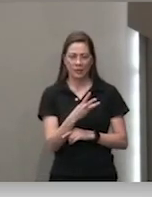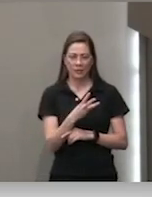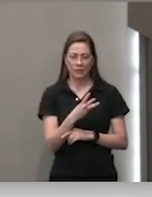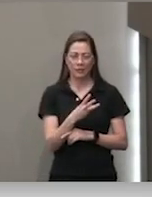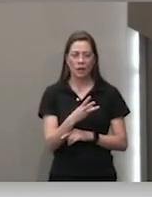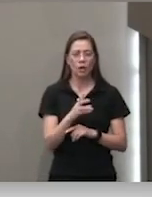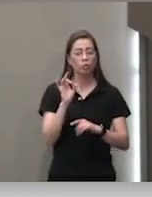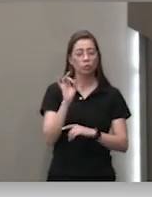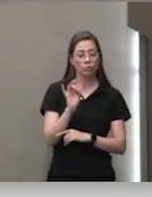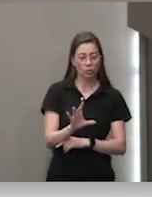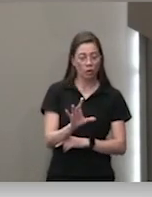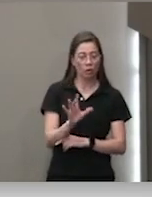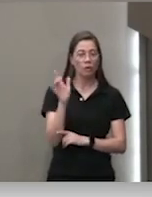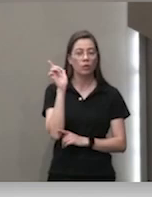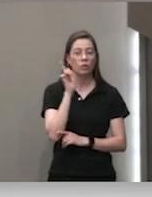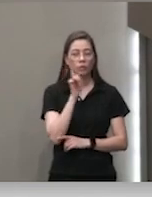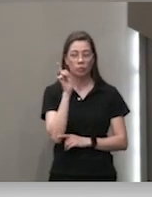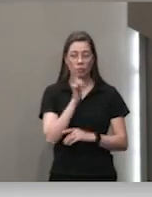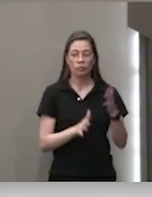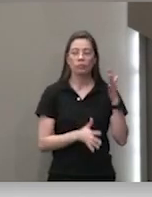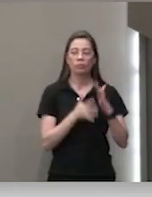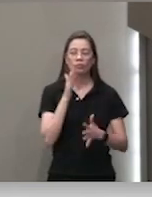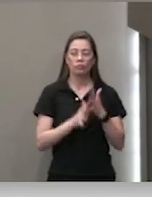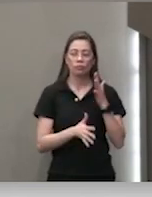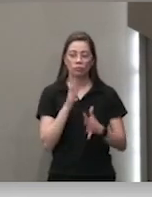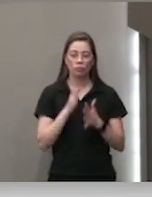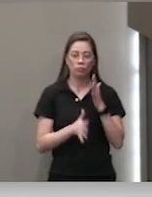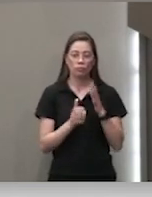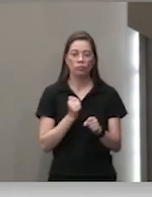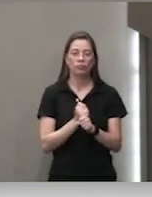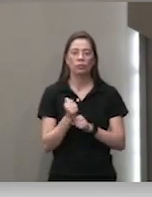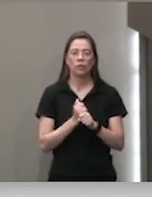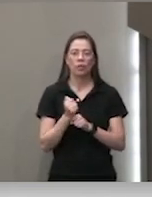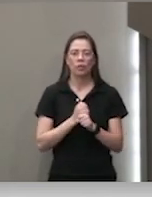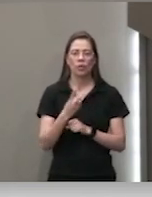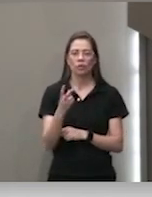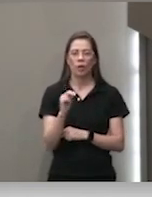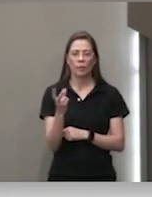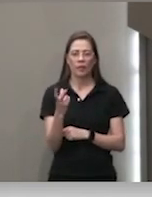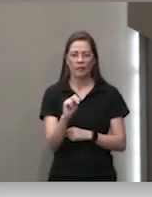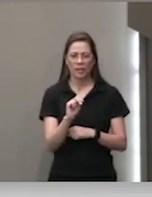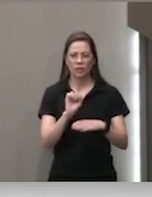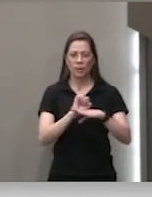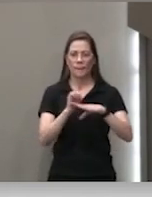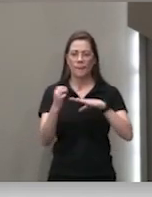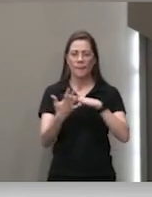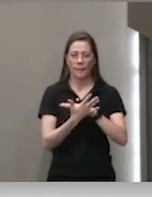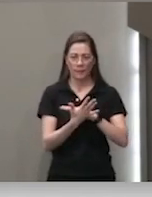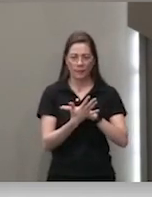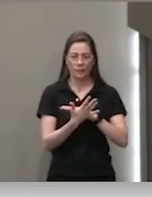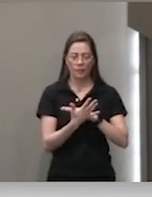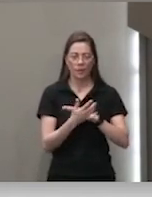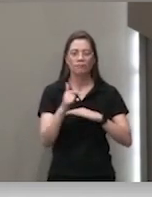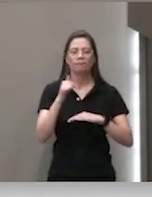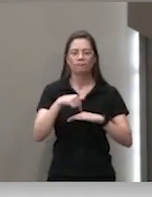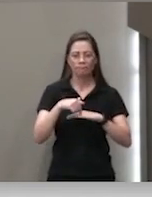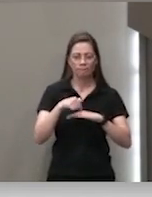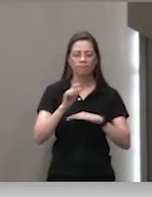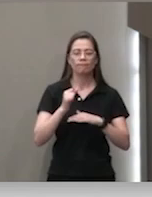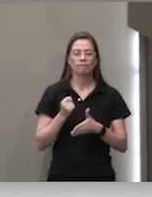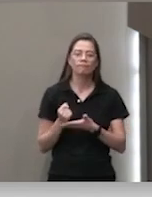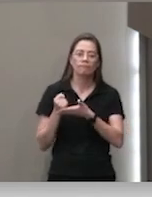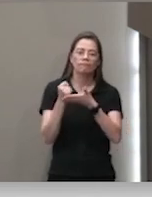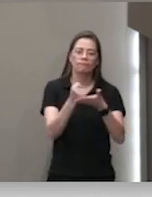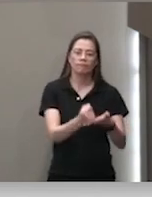e só nos atrapalhou o ano de 2020 em função da pandemia, que foi levar até